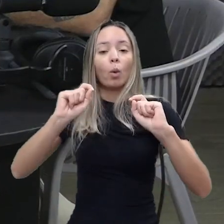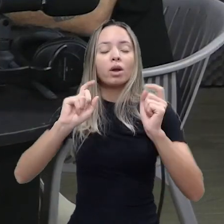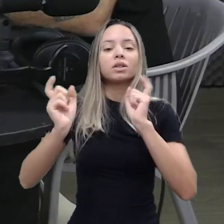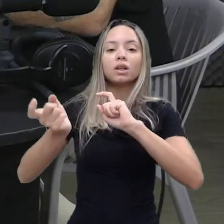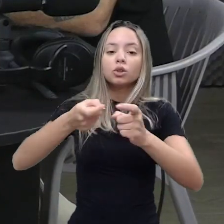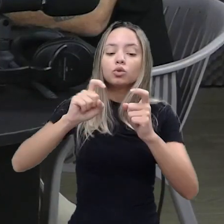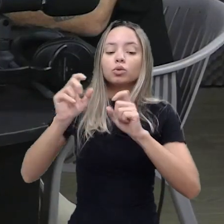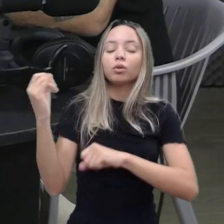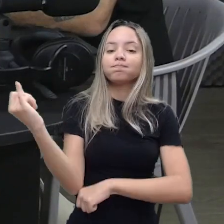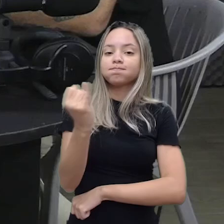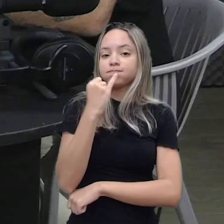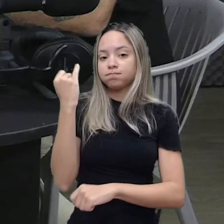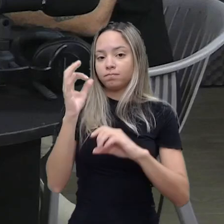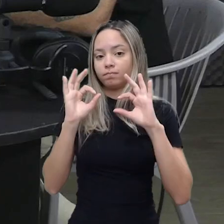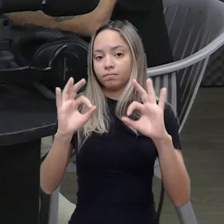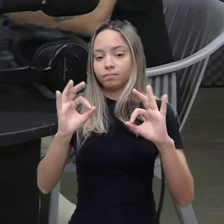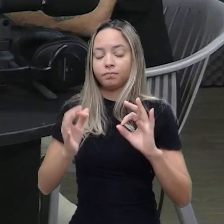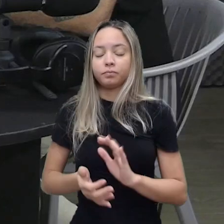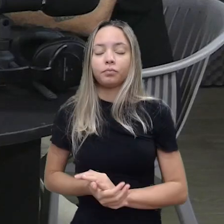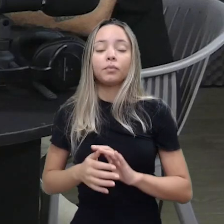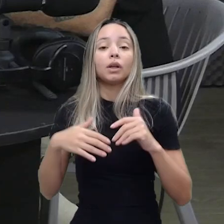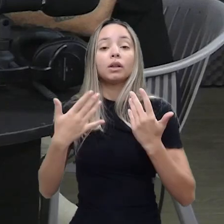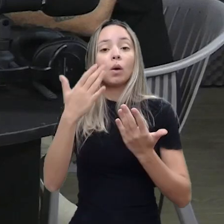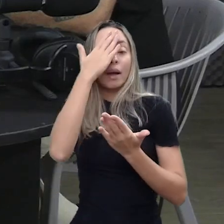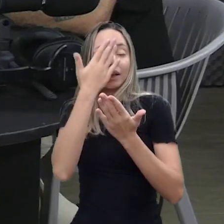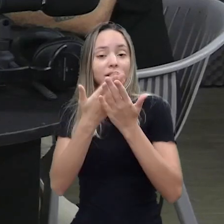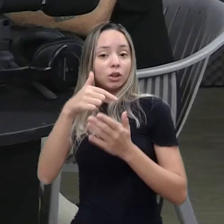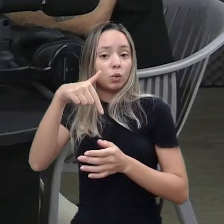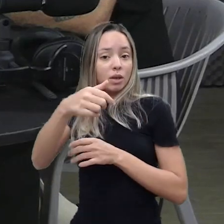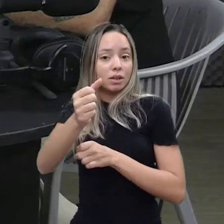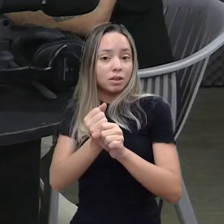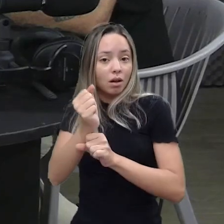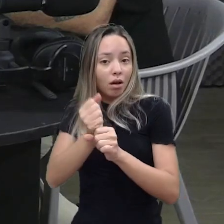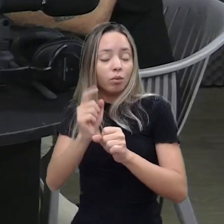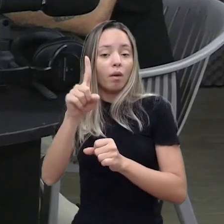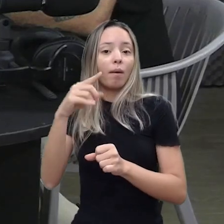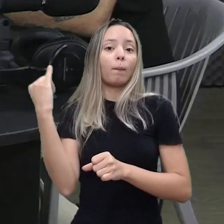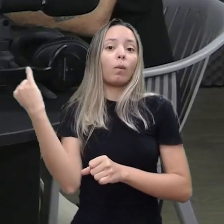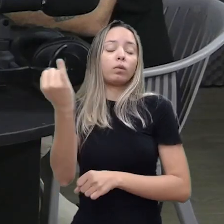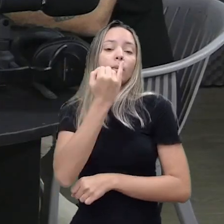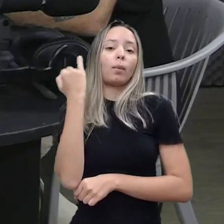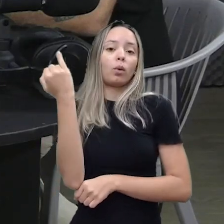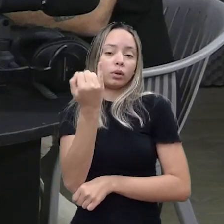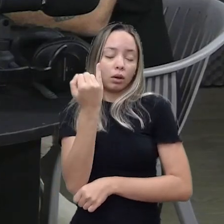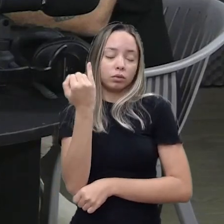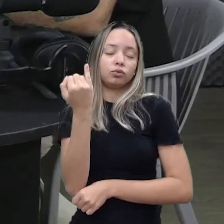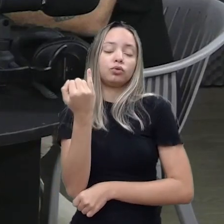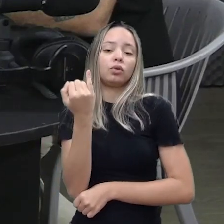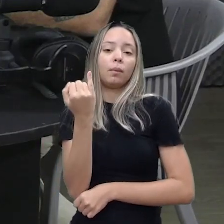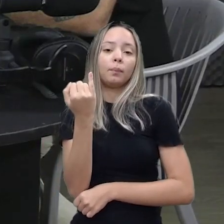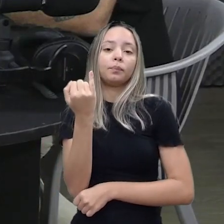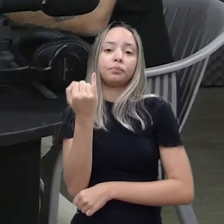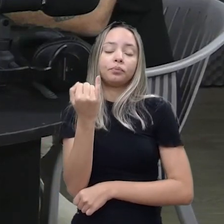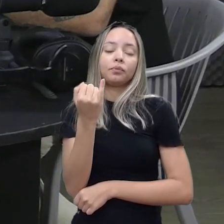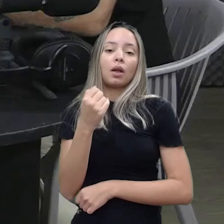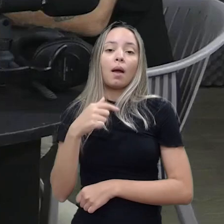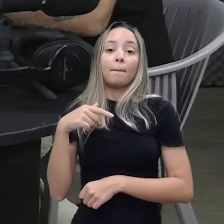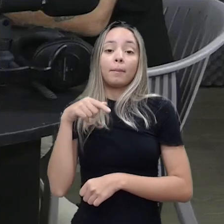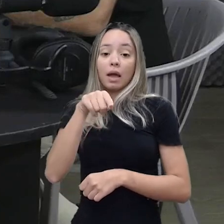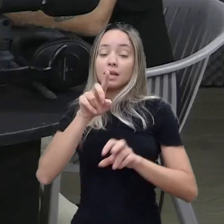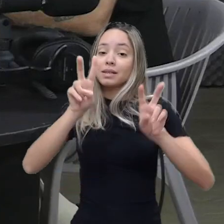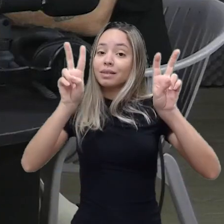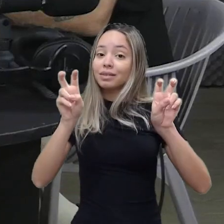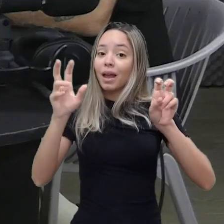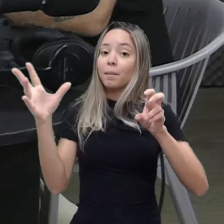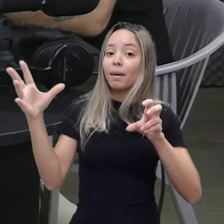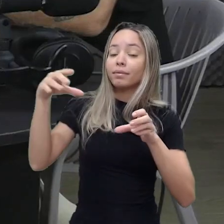discussão. Então, eu acho que este ano, né, foi um ano assim, muito importante, né, para esse segmento da sociedade,